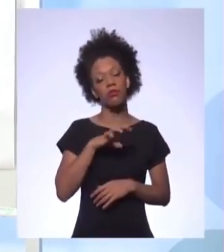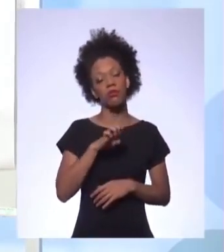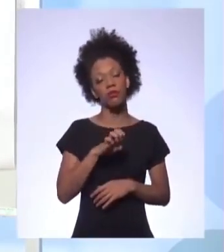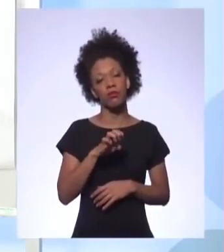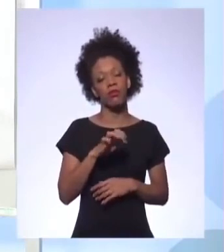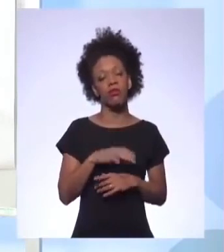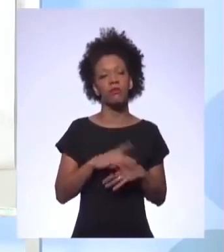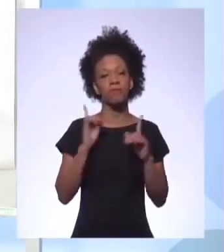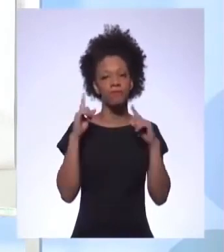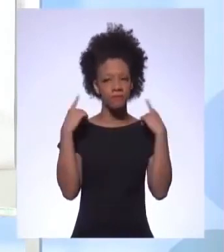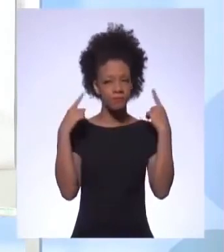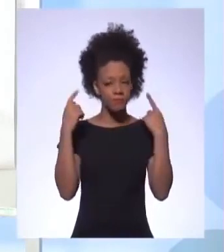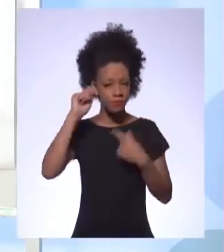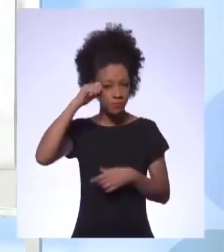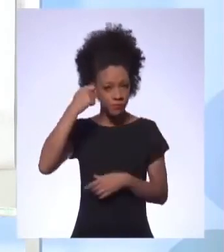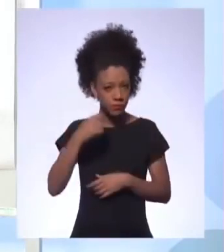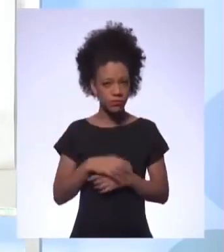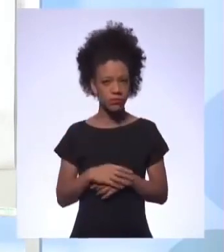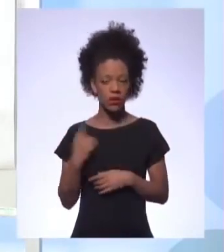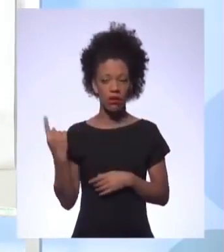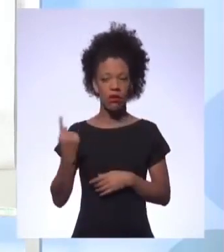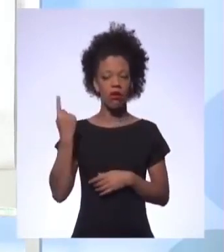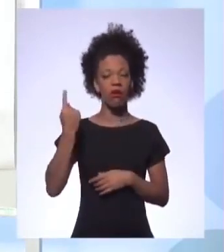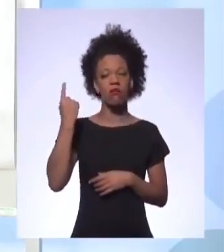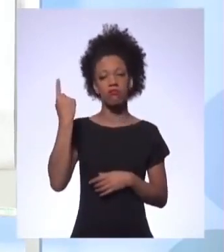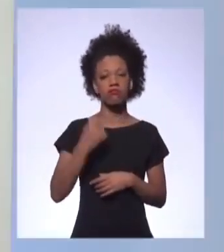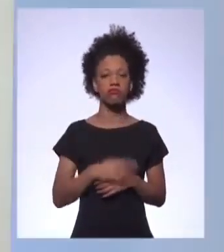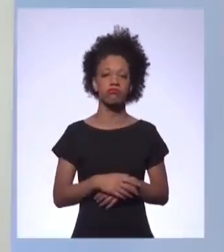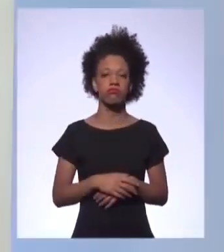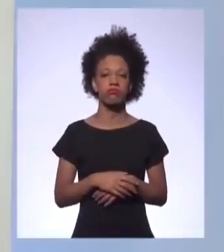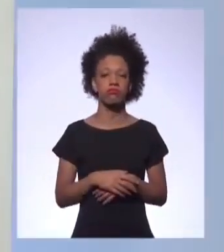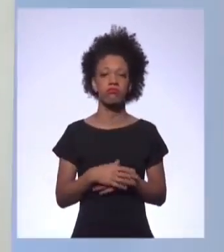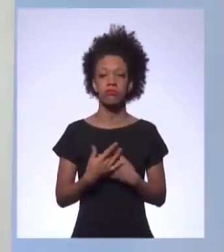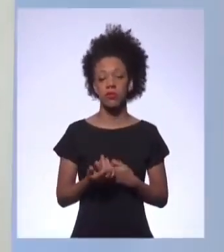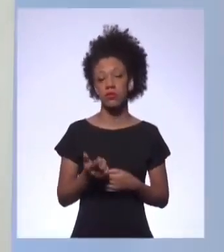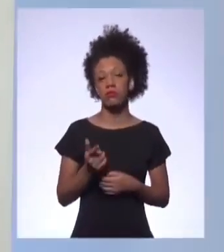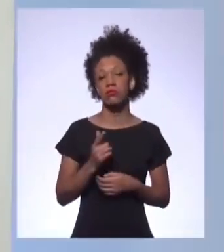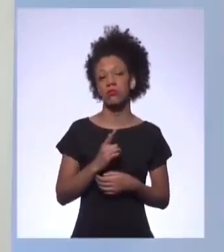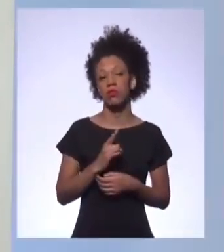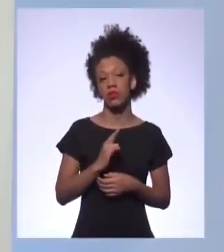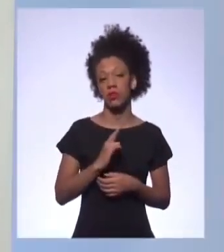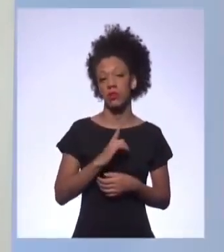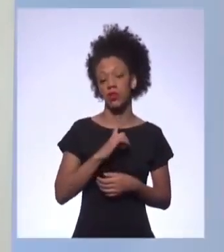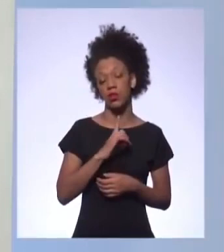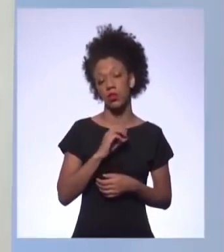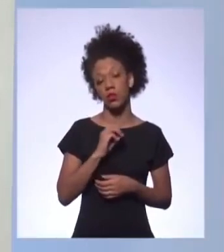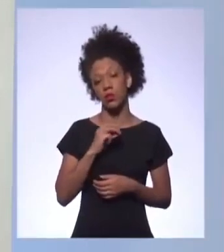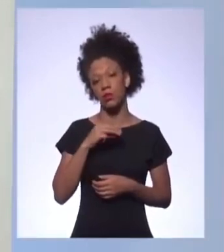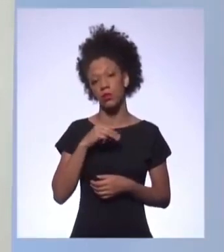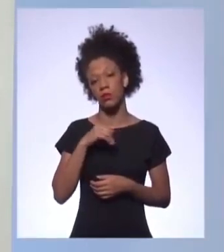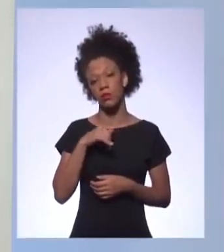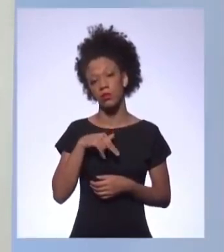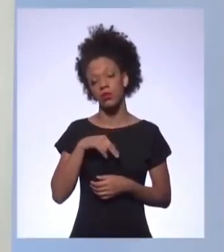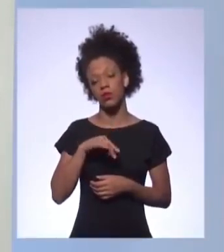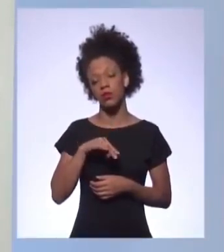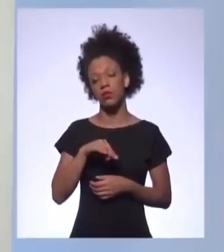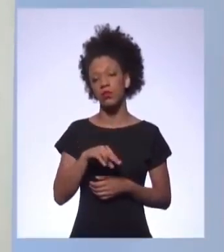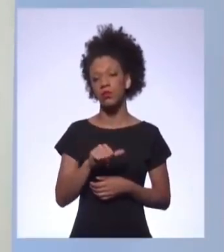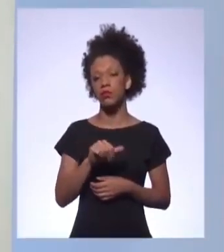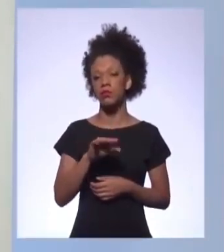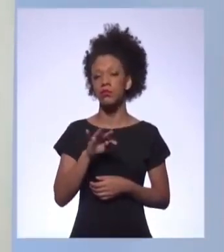pretos, ele é alto, né? Então, ele é o dominante. Azão, vamos dizer que ele seja